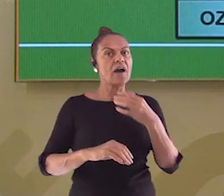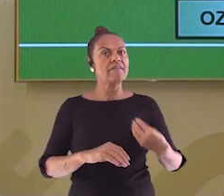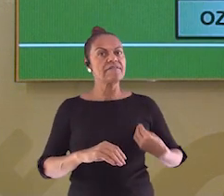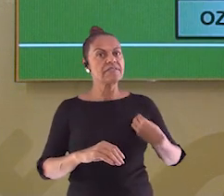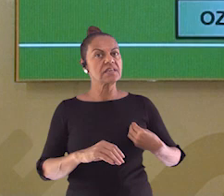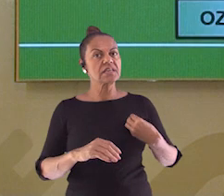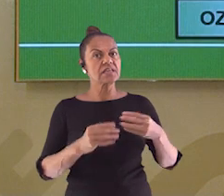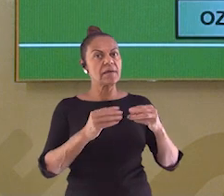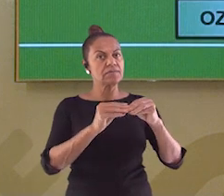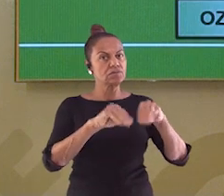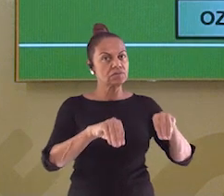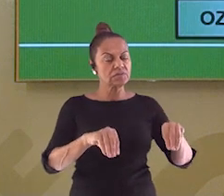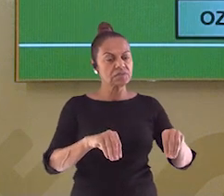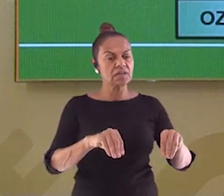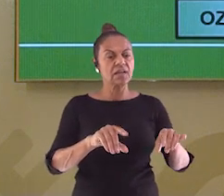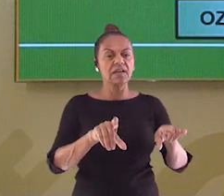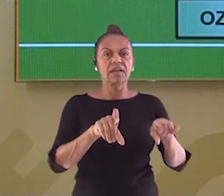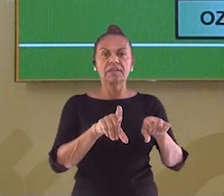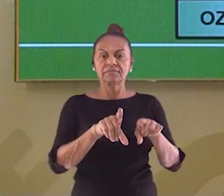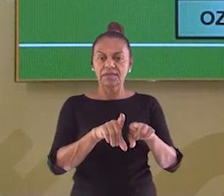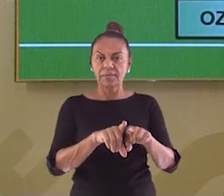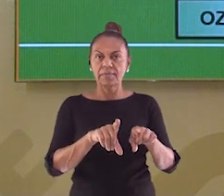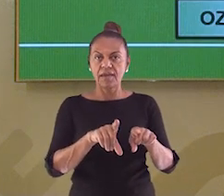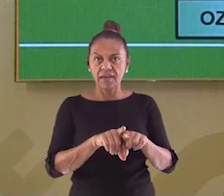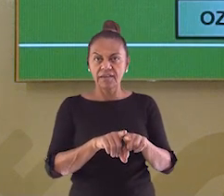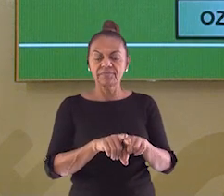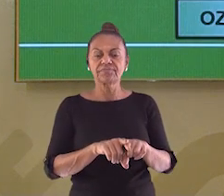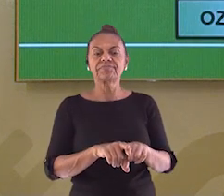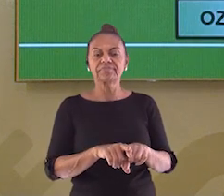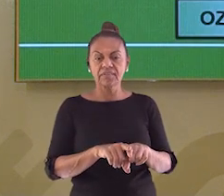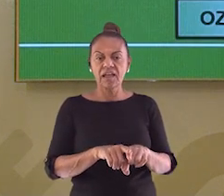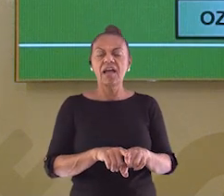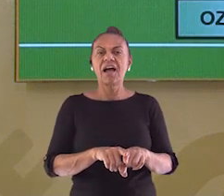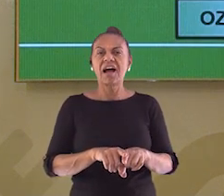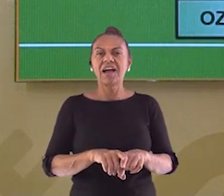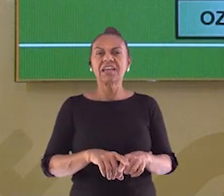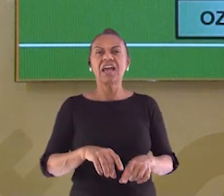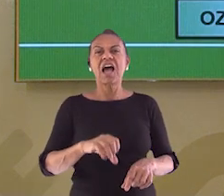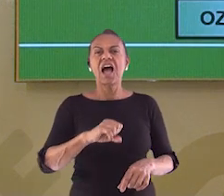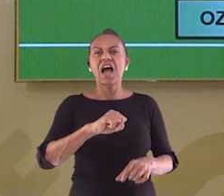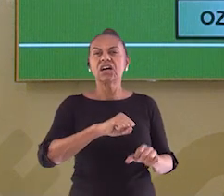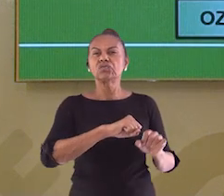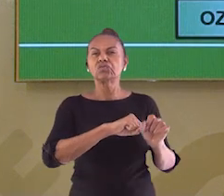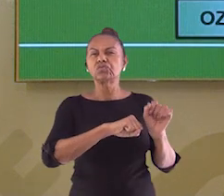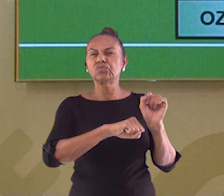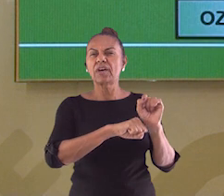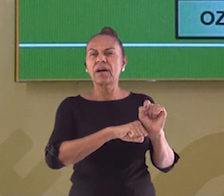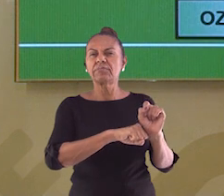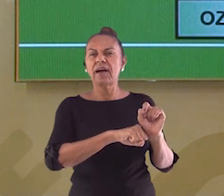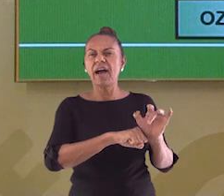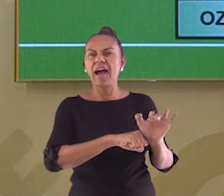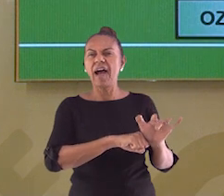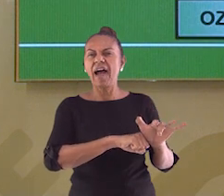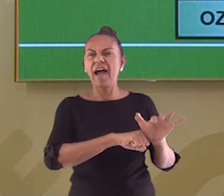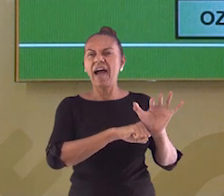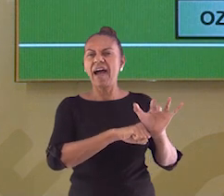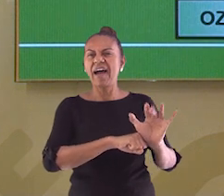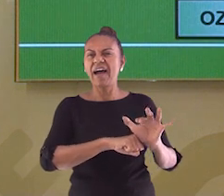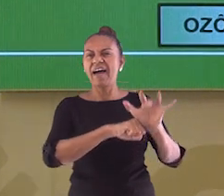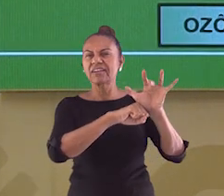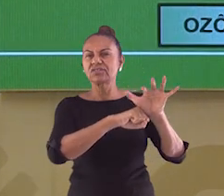e acentua o efeito estufa e ainda contribui com a chuva ácida, tornando-se um poluente no